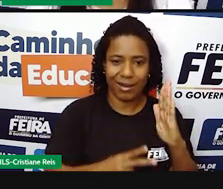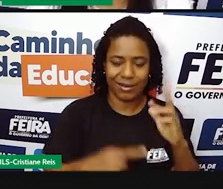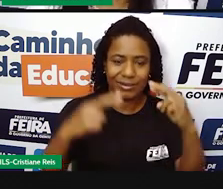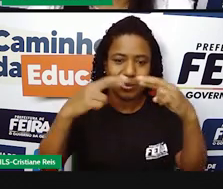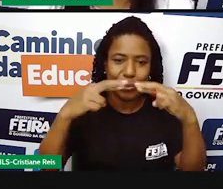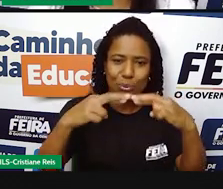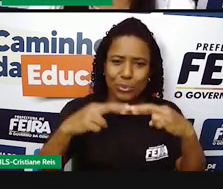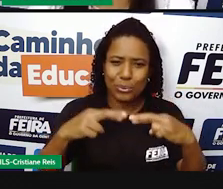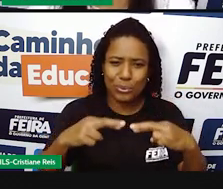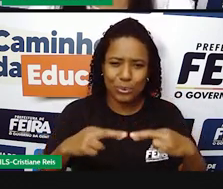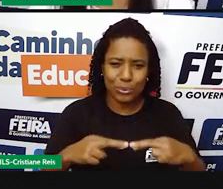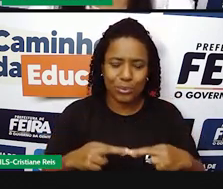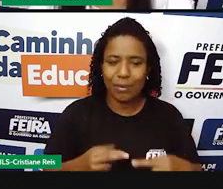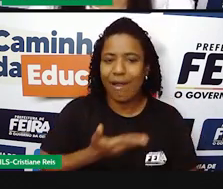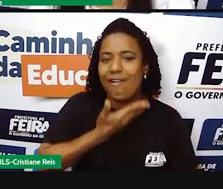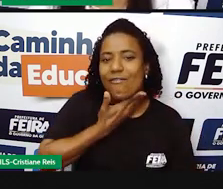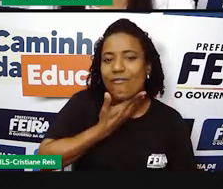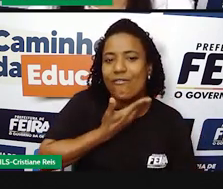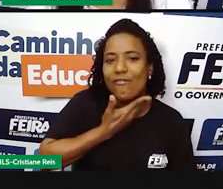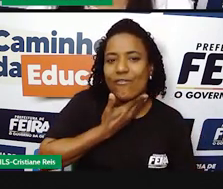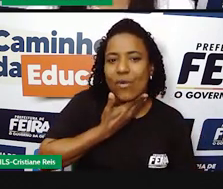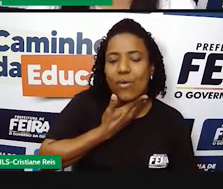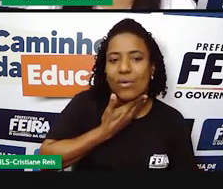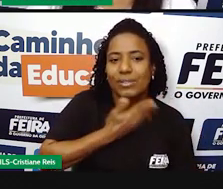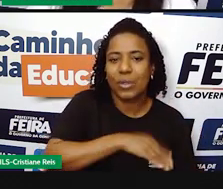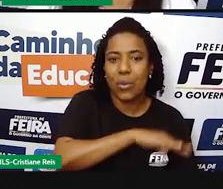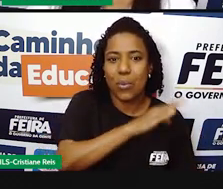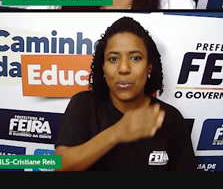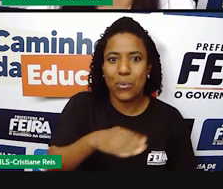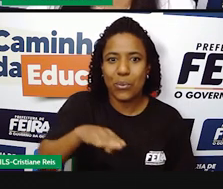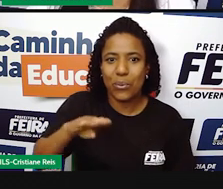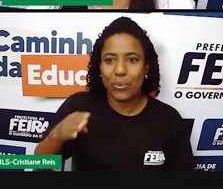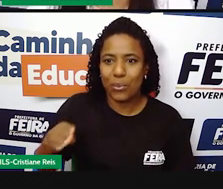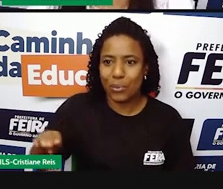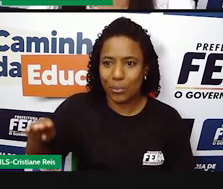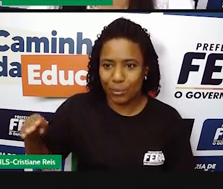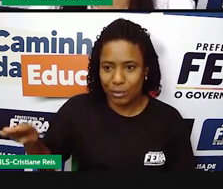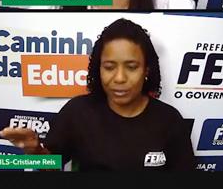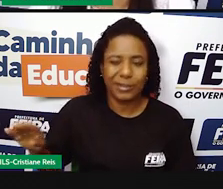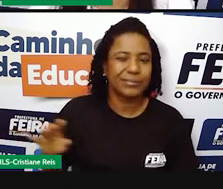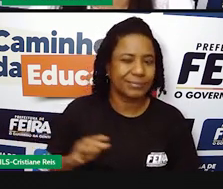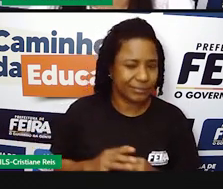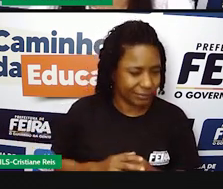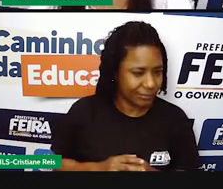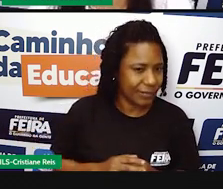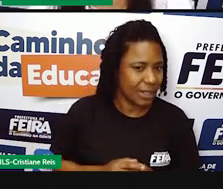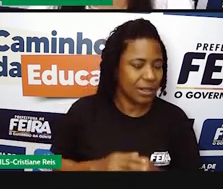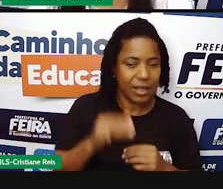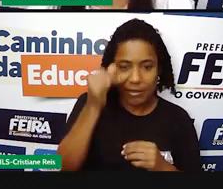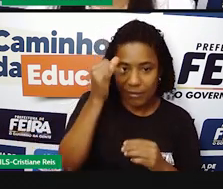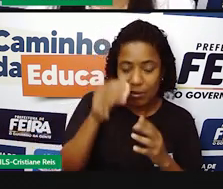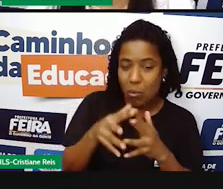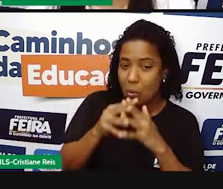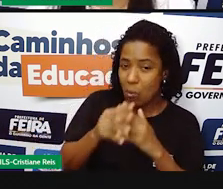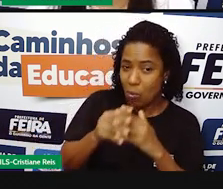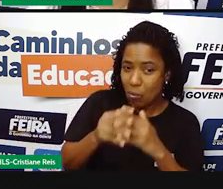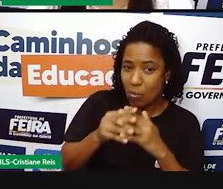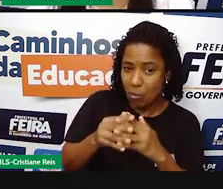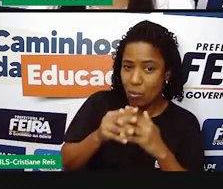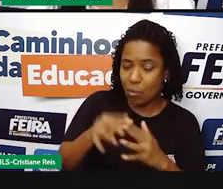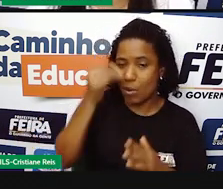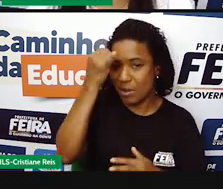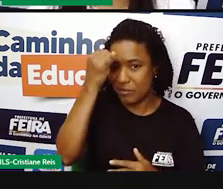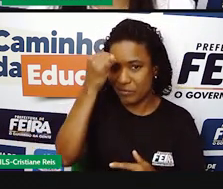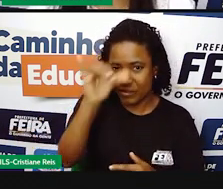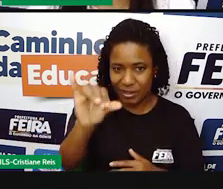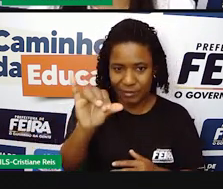um repórter, né, lá no jornal apresentando uma notícia ou apresentando uma reportagem. E aí, se derem